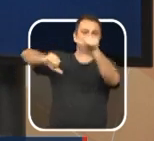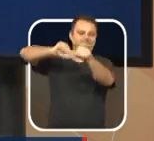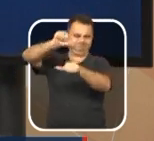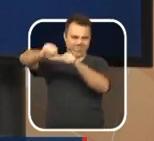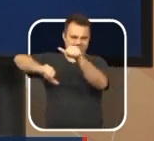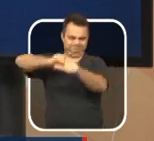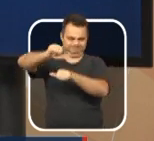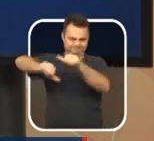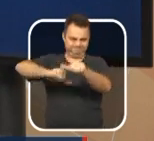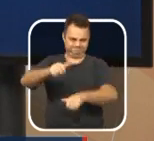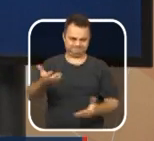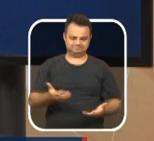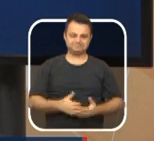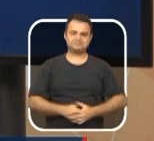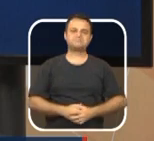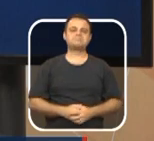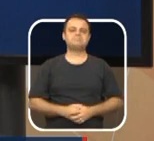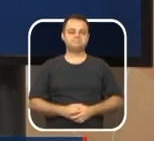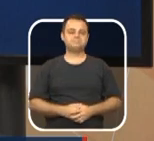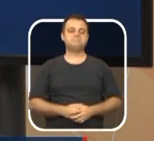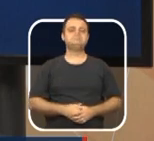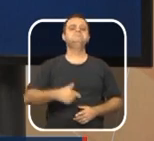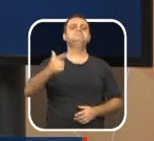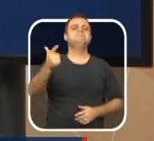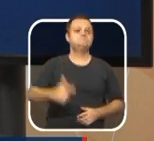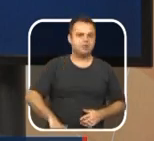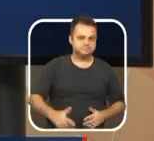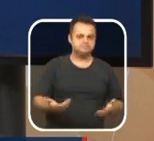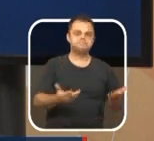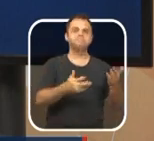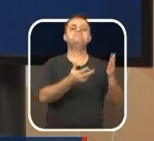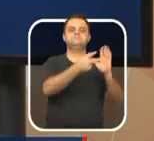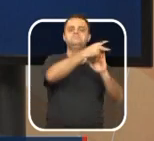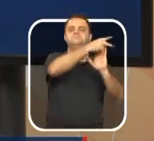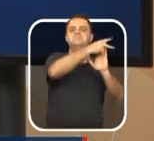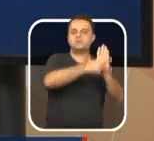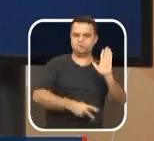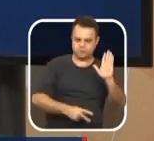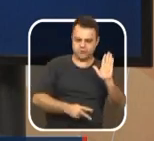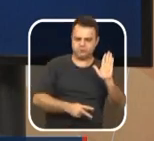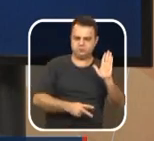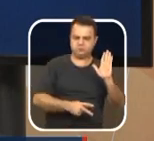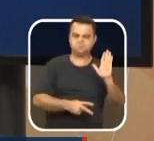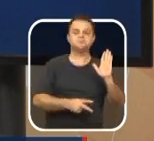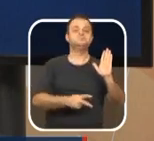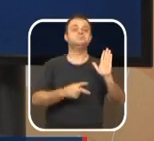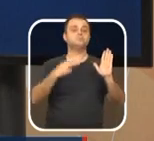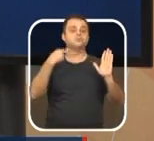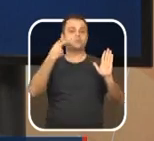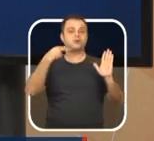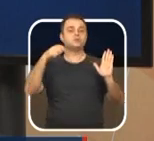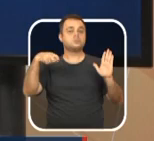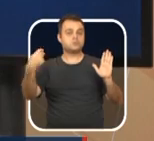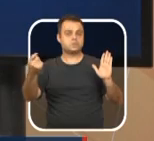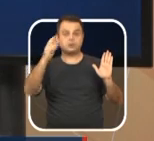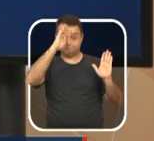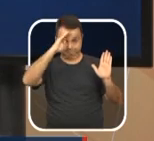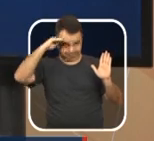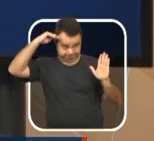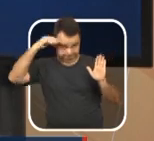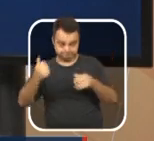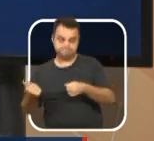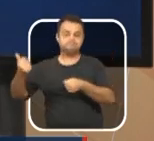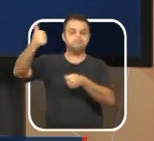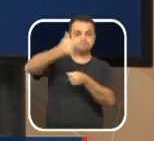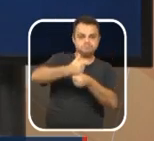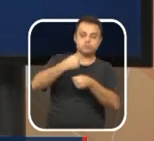segunda discussão ainda quanto ao mérito os vereadores analisam de Jean Dornelas subscrito por Cláudia de